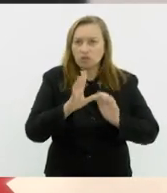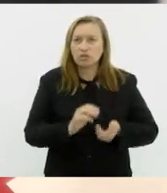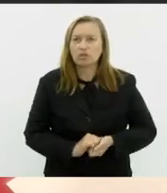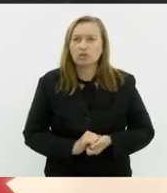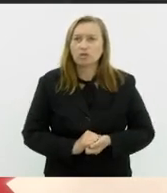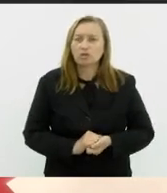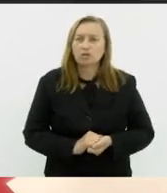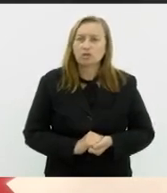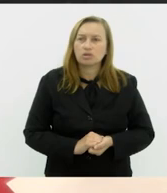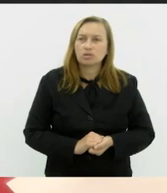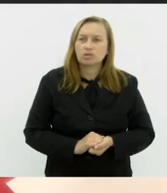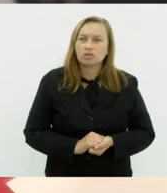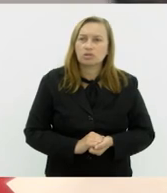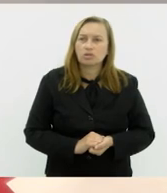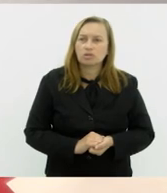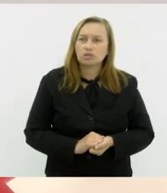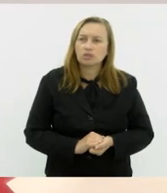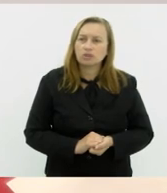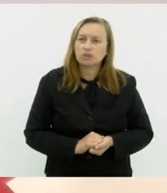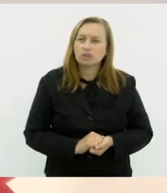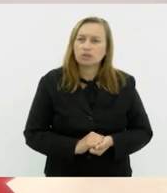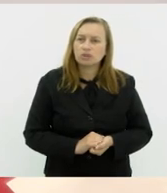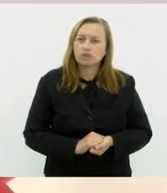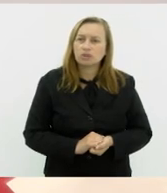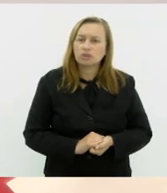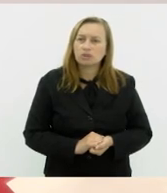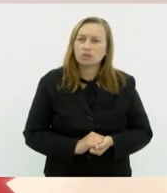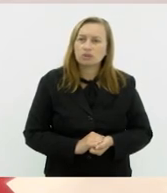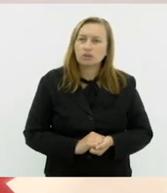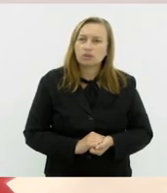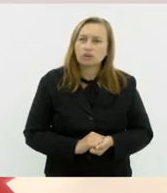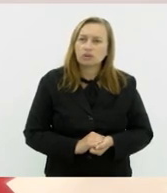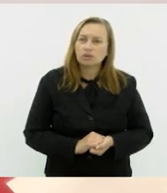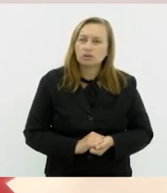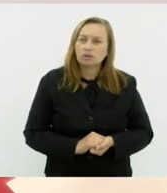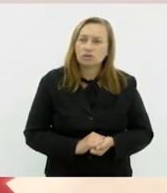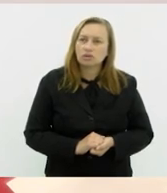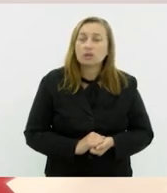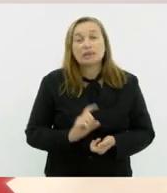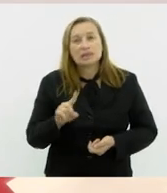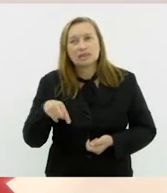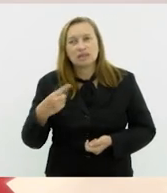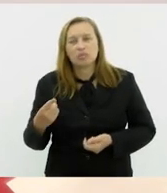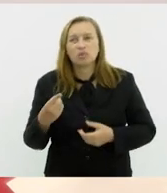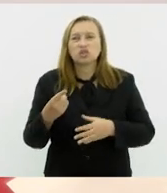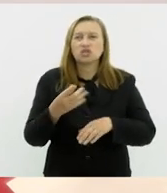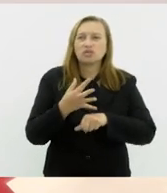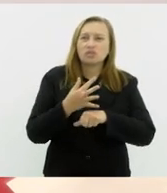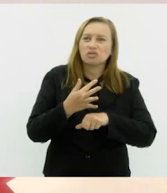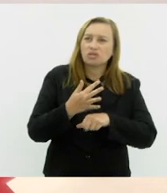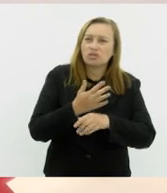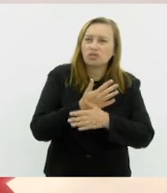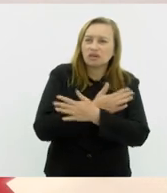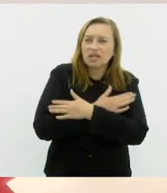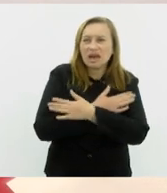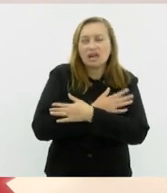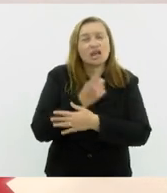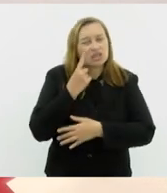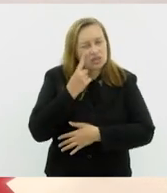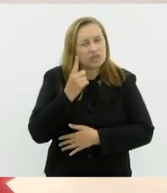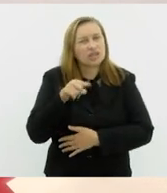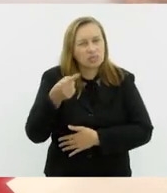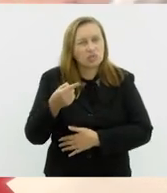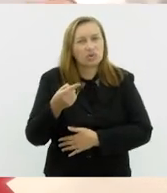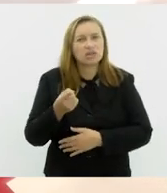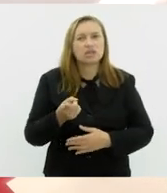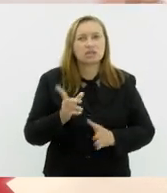audiência esse dia, marca outro dia. Logo pode ser o seguinte, dia antes. É que depois tem o feriado e depois... a gente fecha